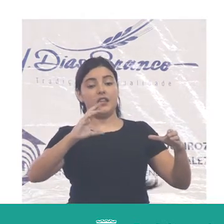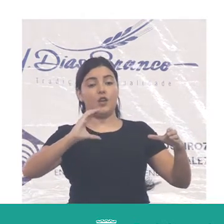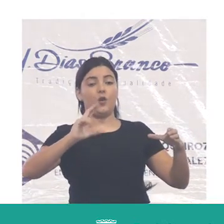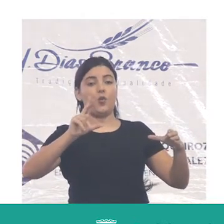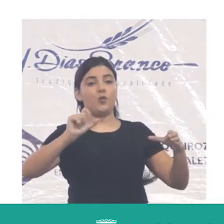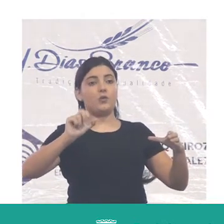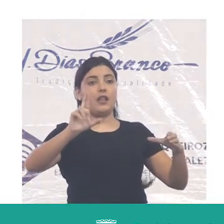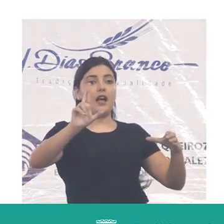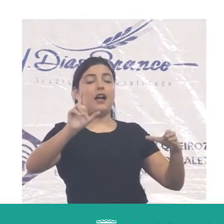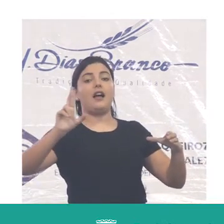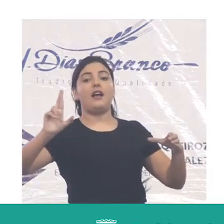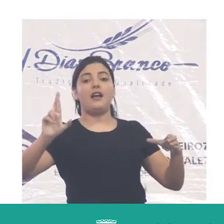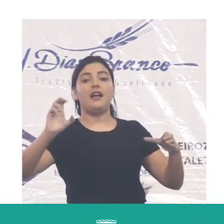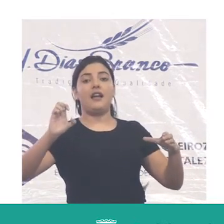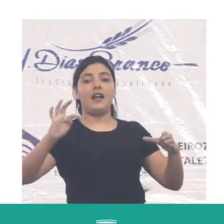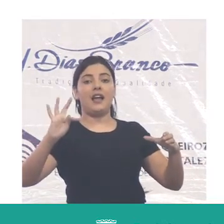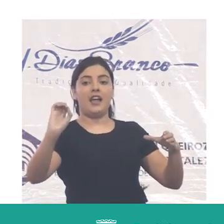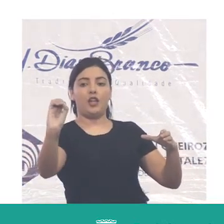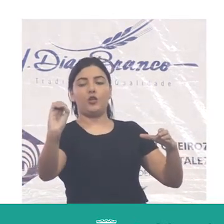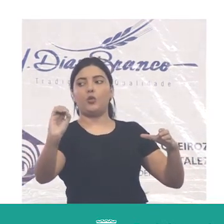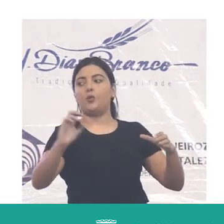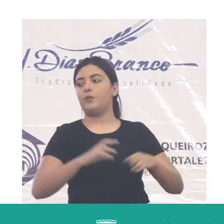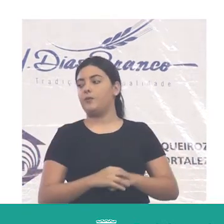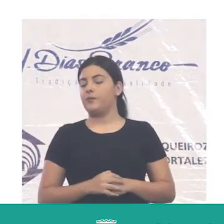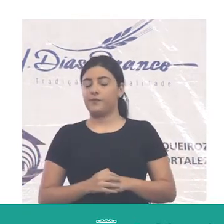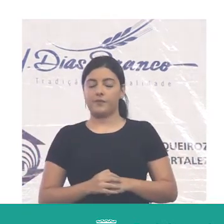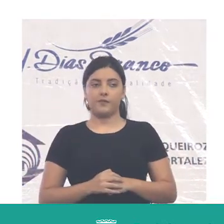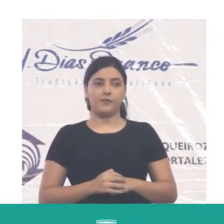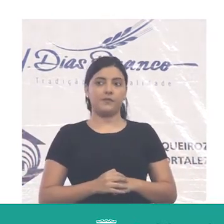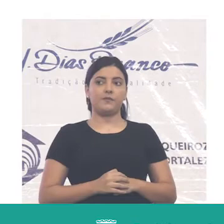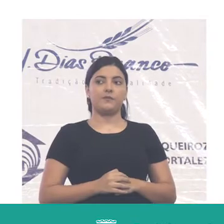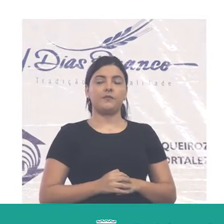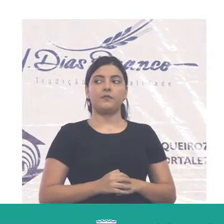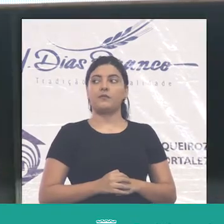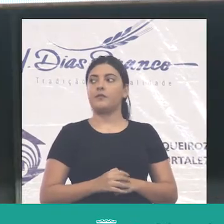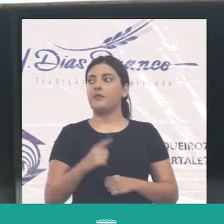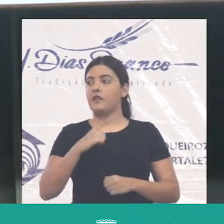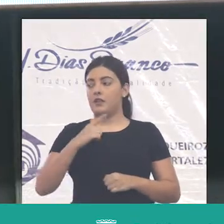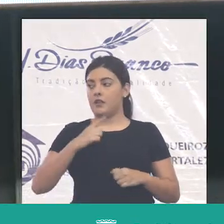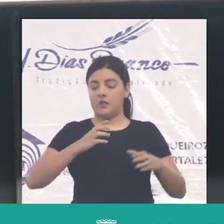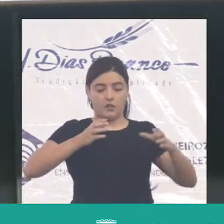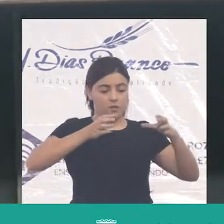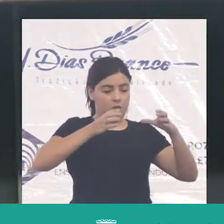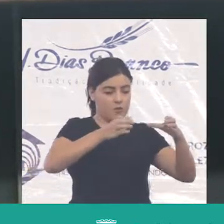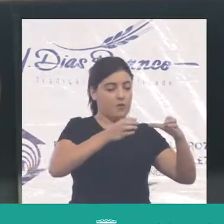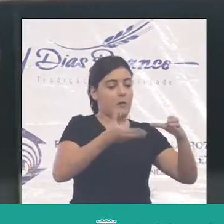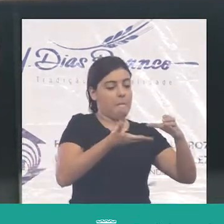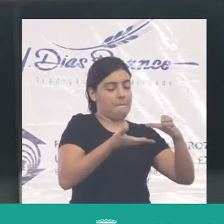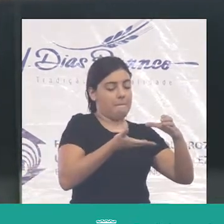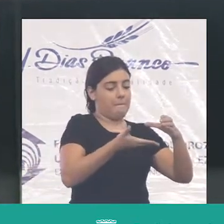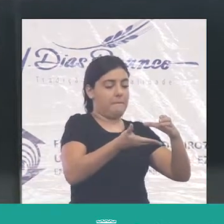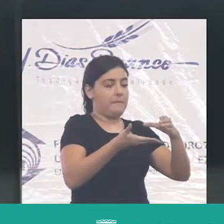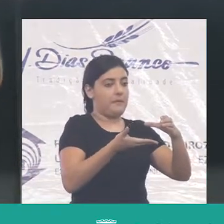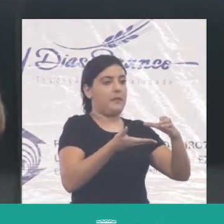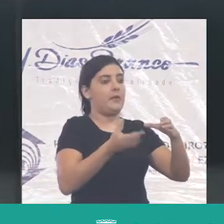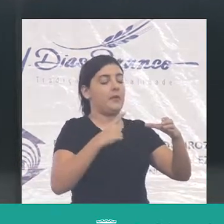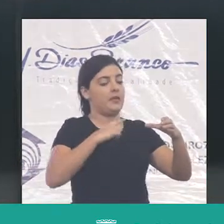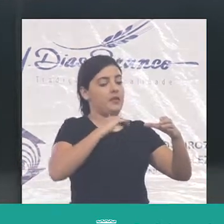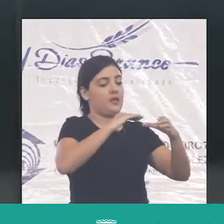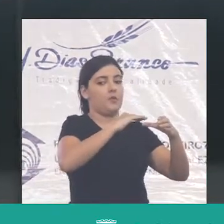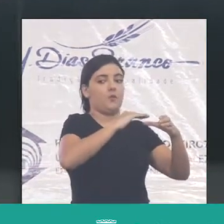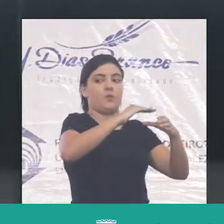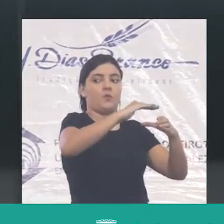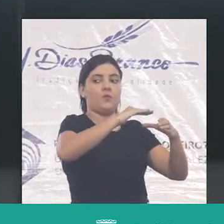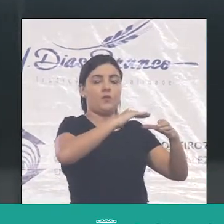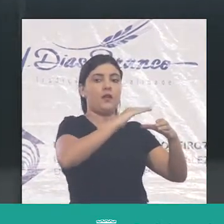um cilindro circular reto? Tem um círculo na base, um círculo em cima, que são o